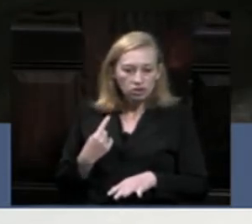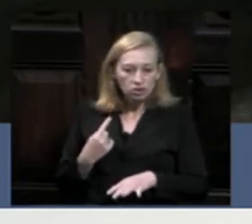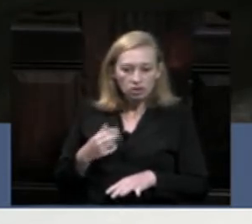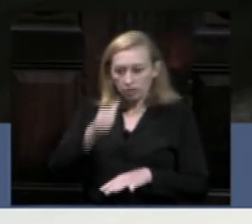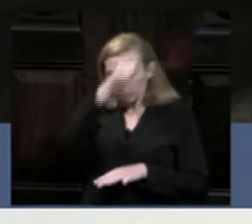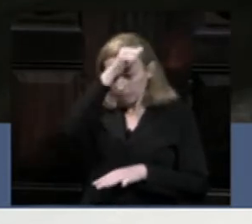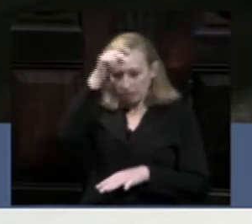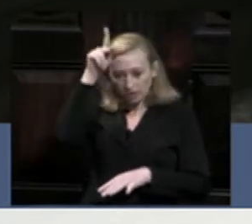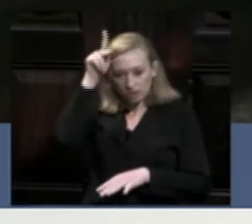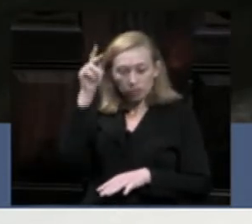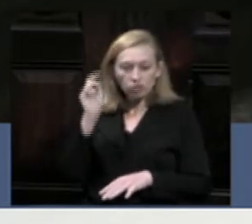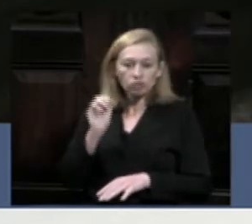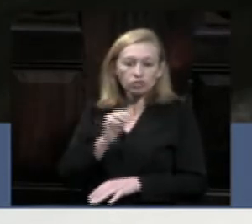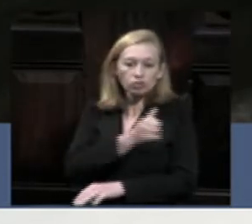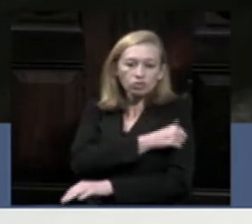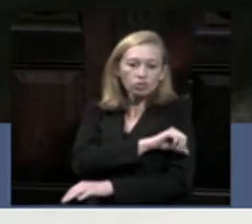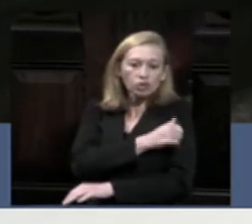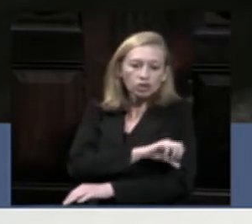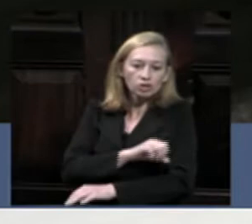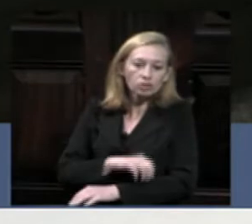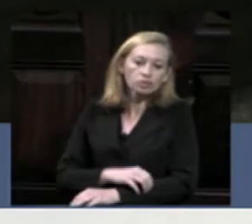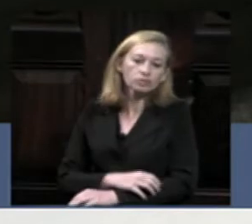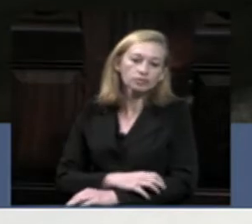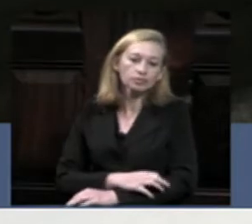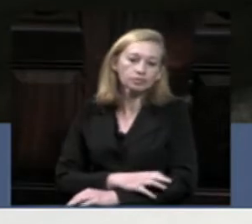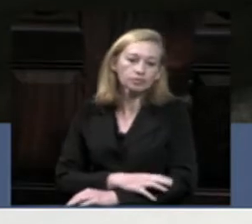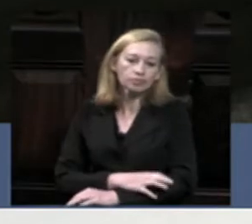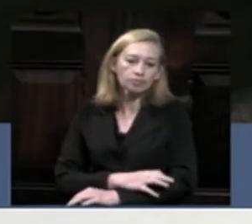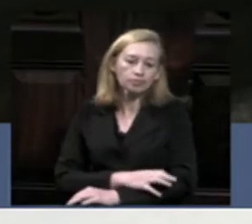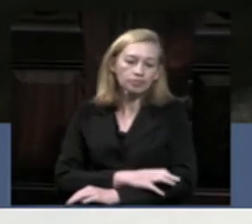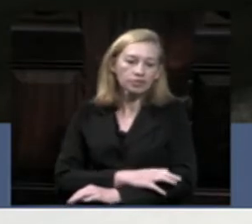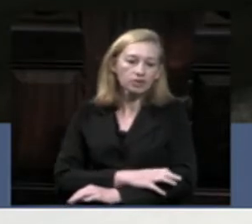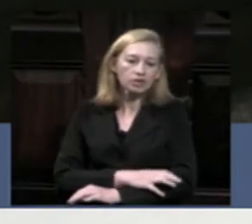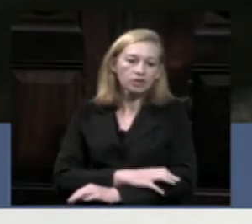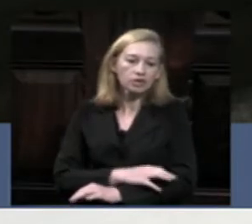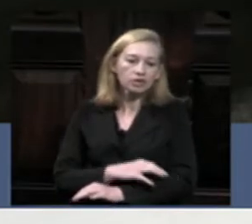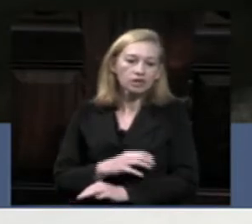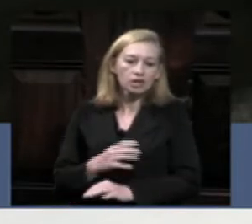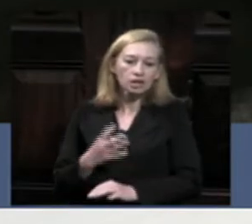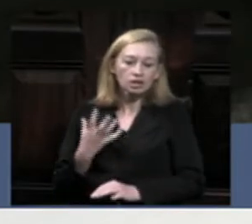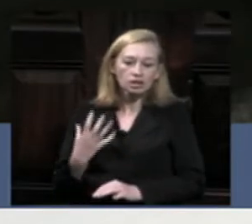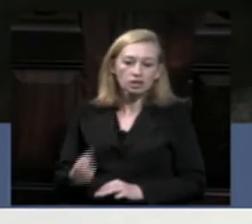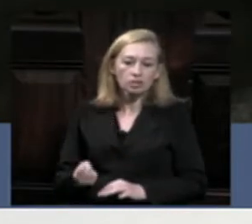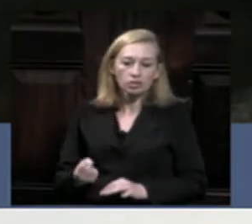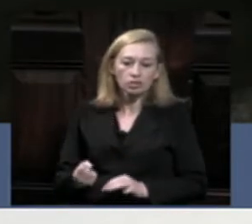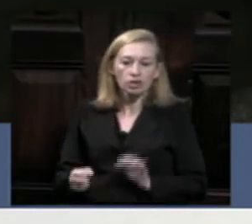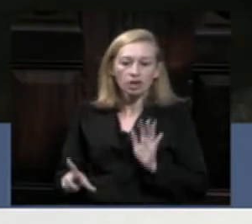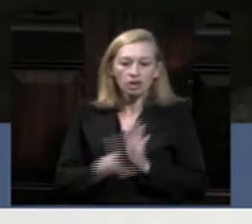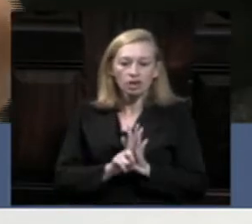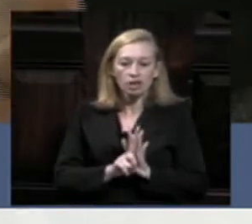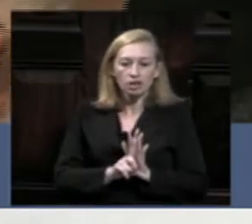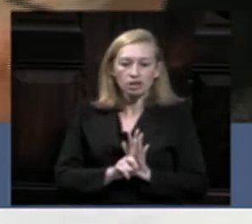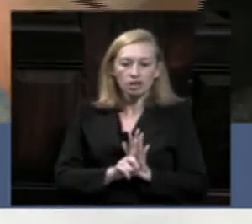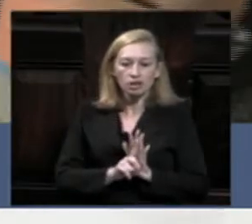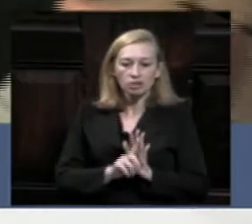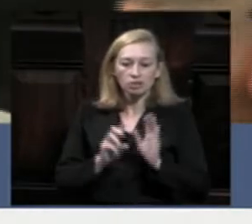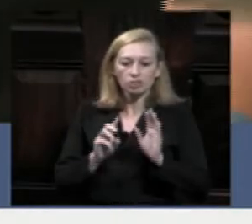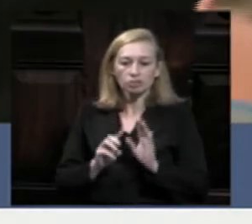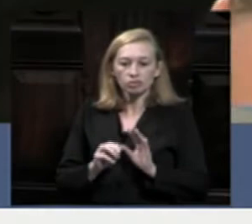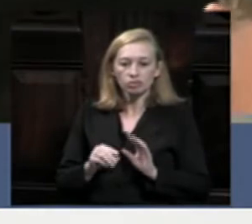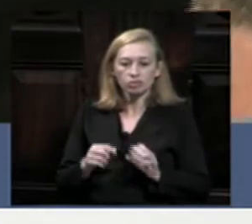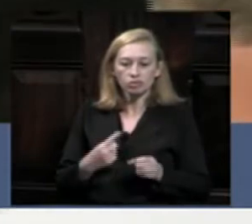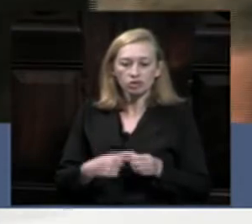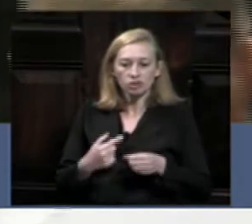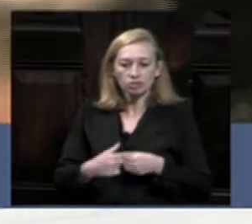Rio hesitou em reconhecer uma lei municipal que declarava o Quilombo da Pedra do Sal como